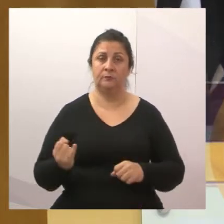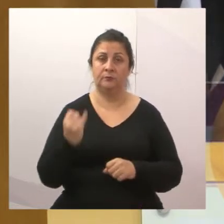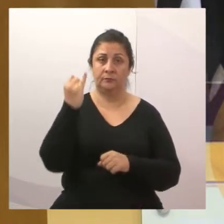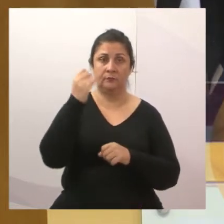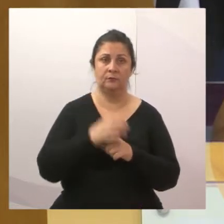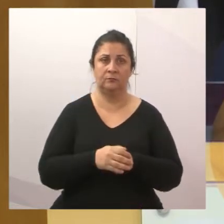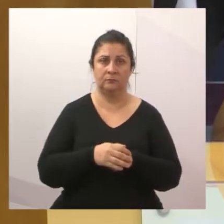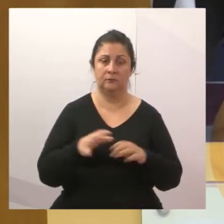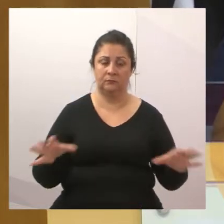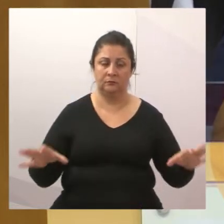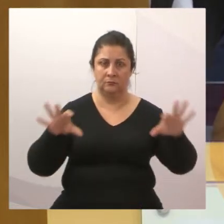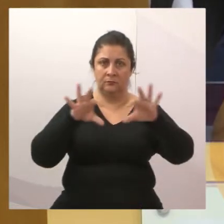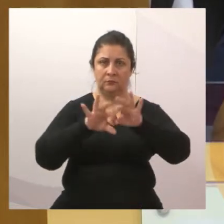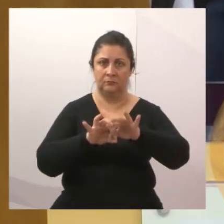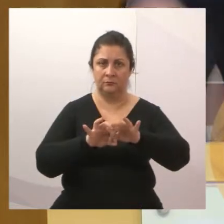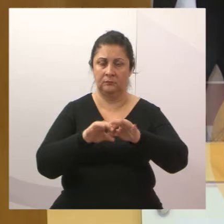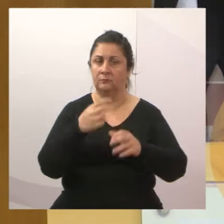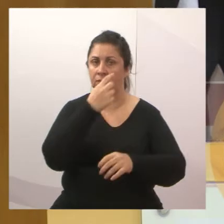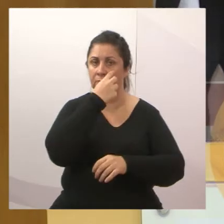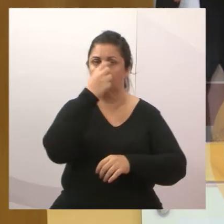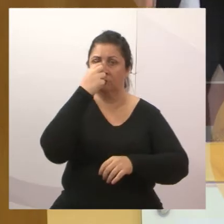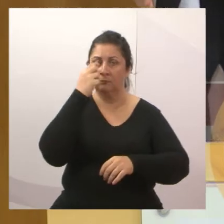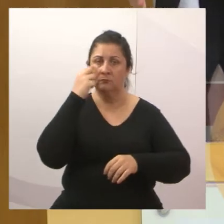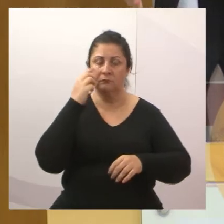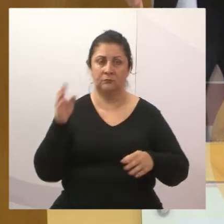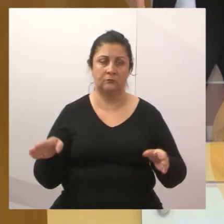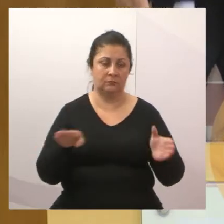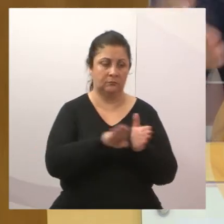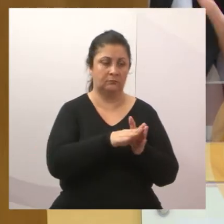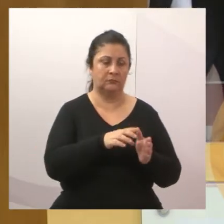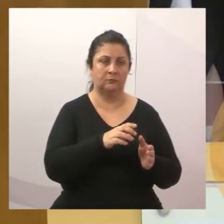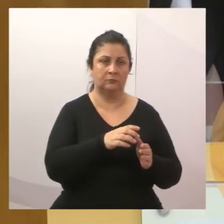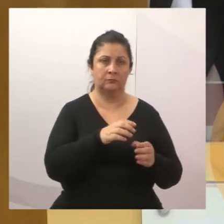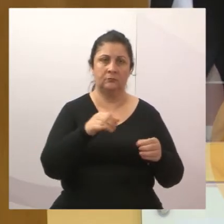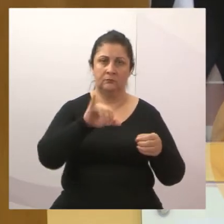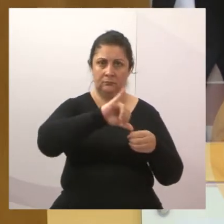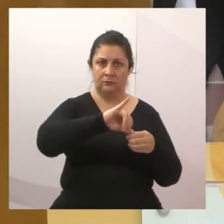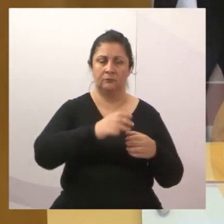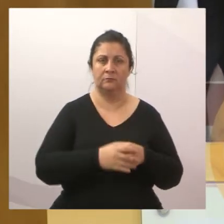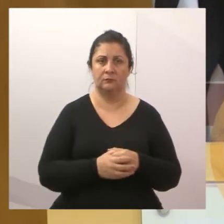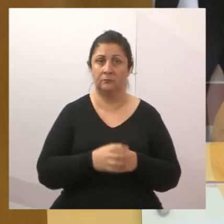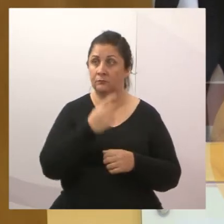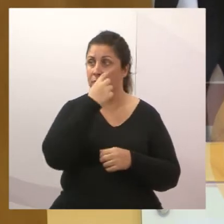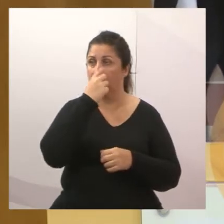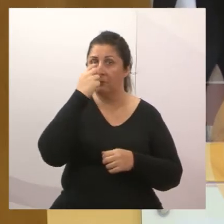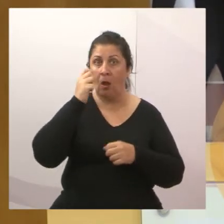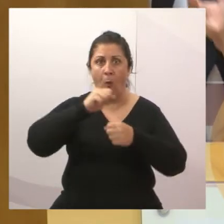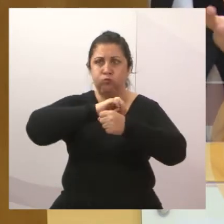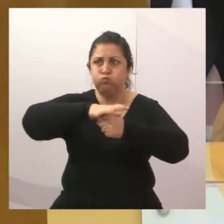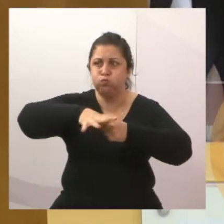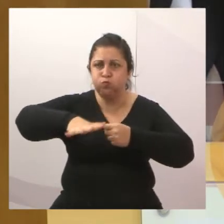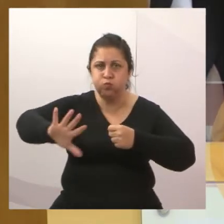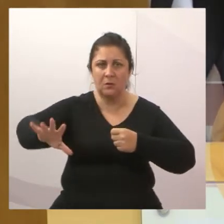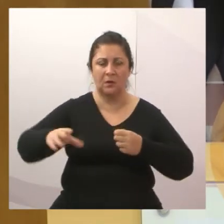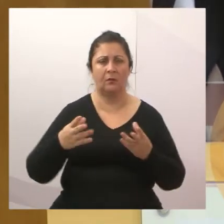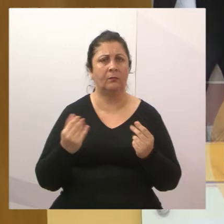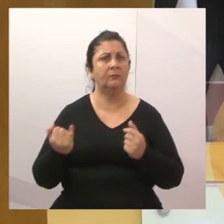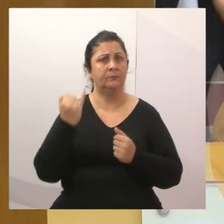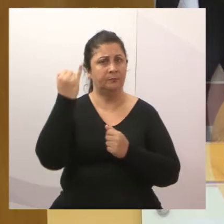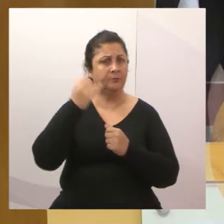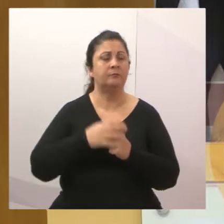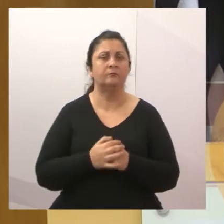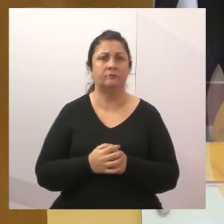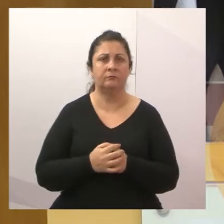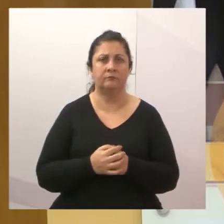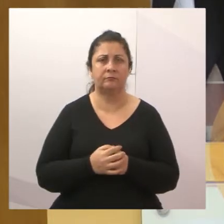era a ligação do Parque Meia-Lua ao centro da cidade. O Meia-Lua é um bairro extremamente populoso, importante para a nossa cidade,